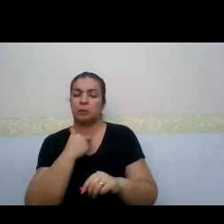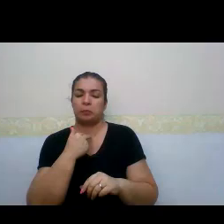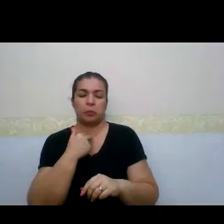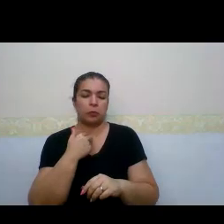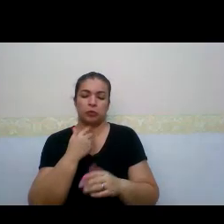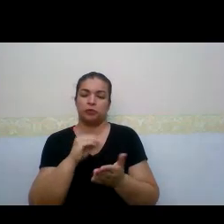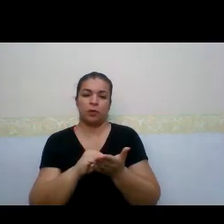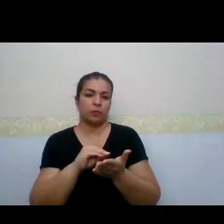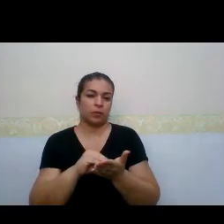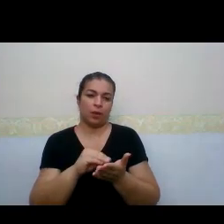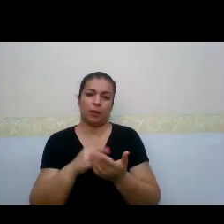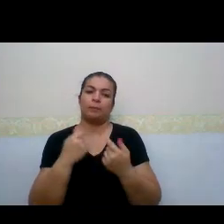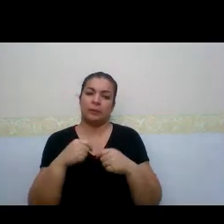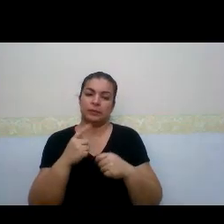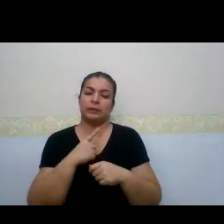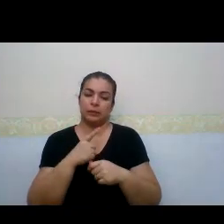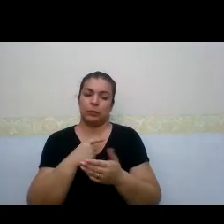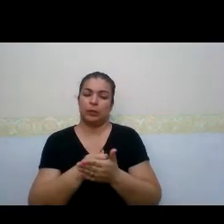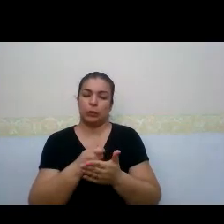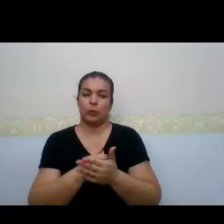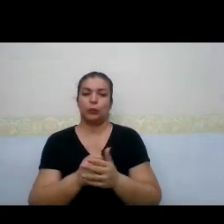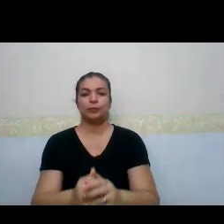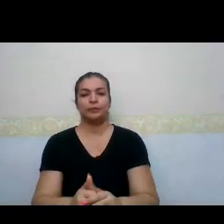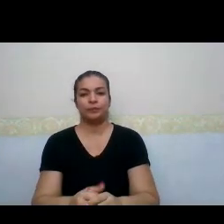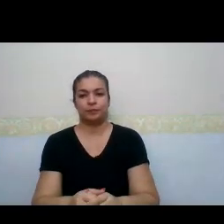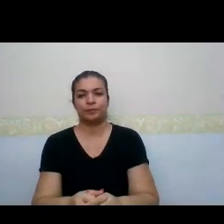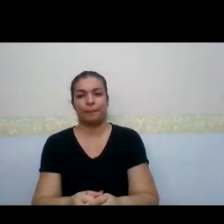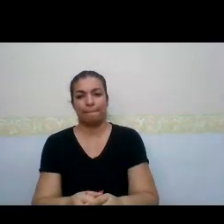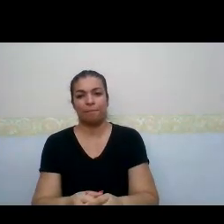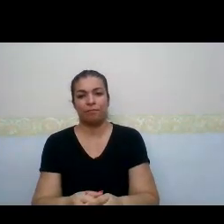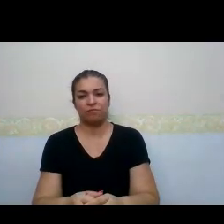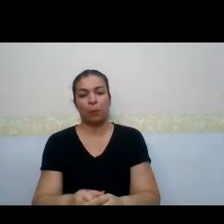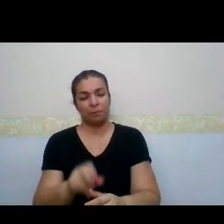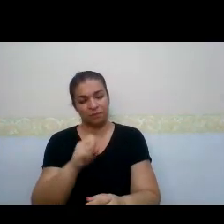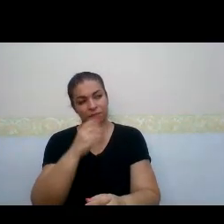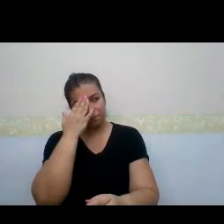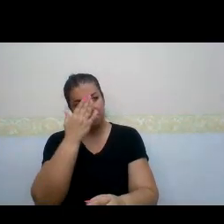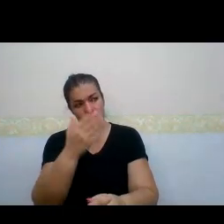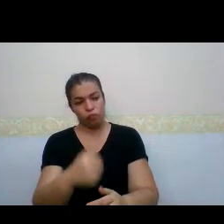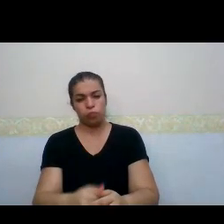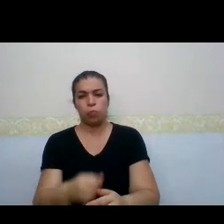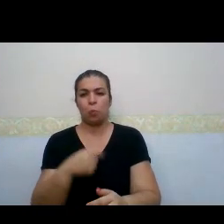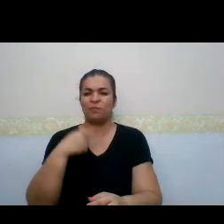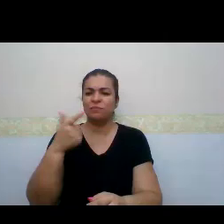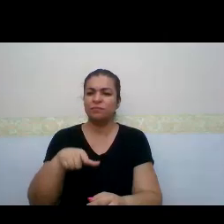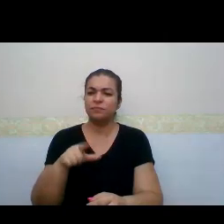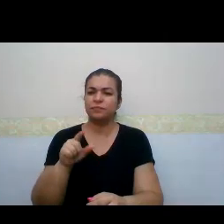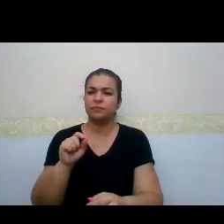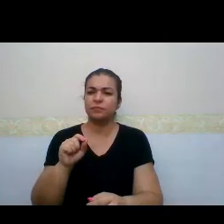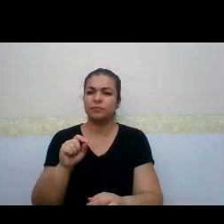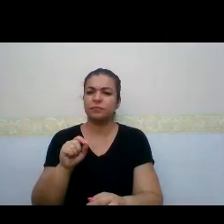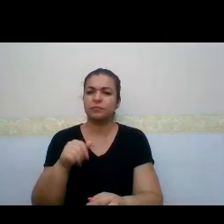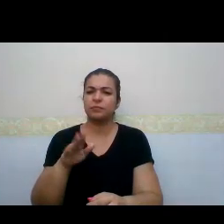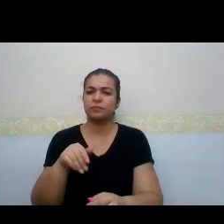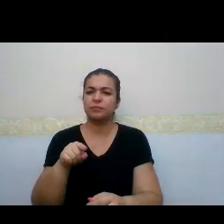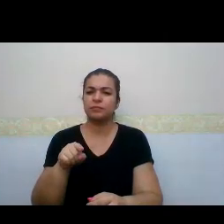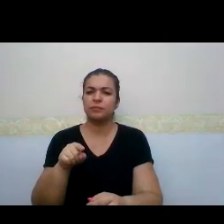faltar. Tá ok. Muito obrigado. Tá. Tem mais alguém querendo falar, além de você,